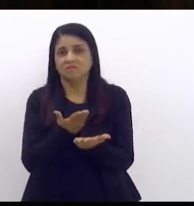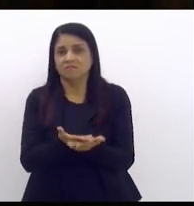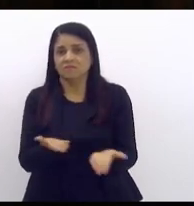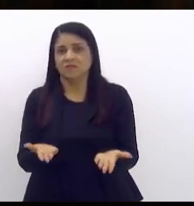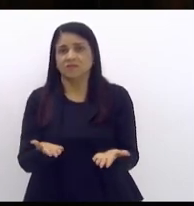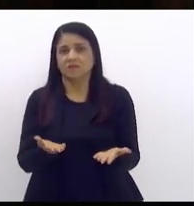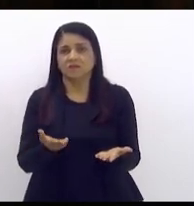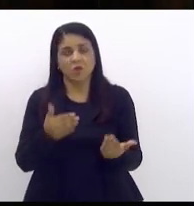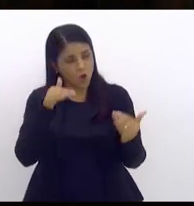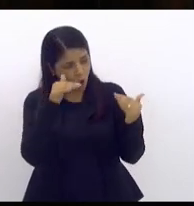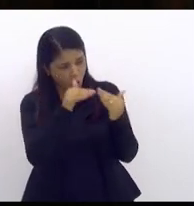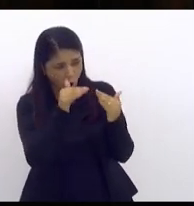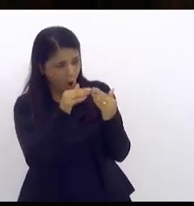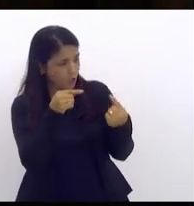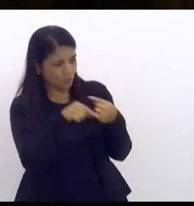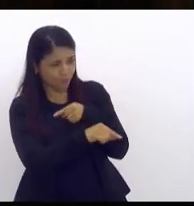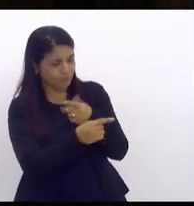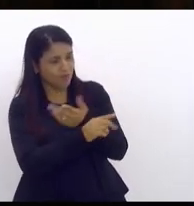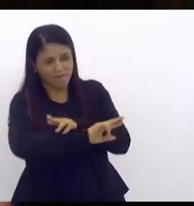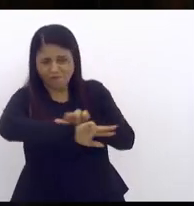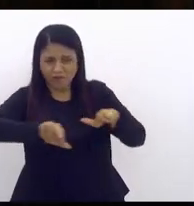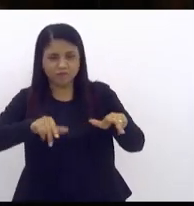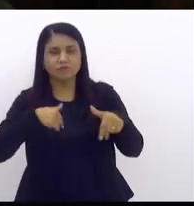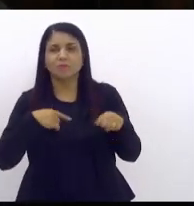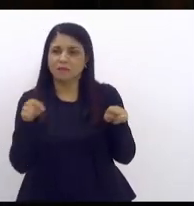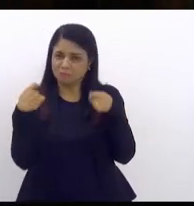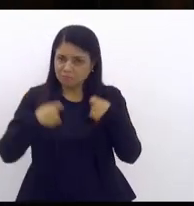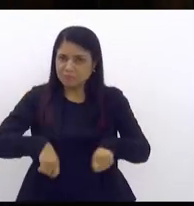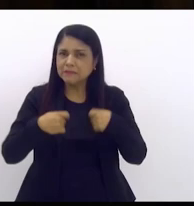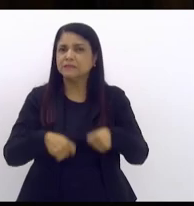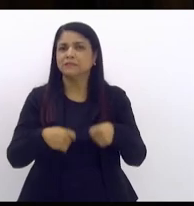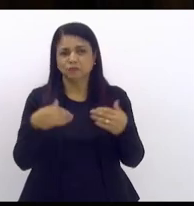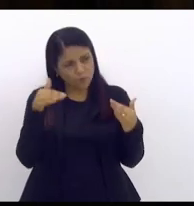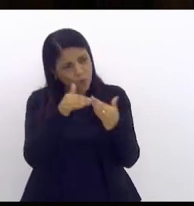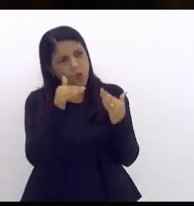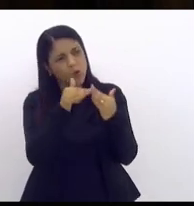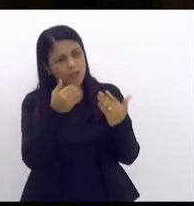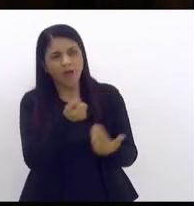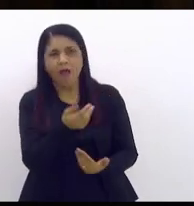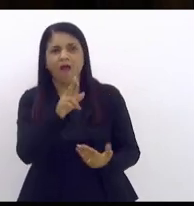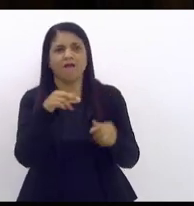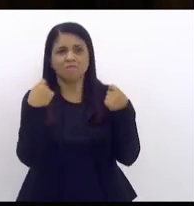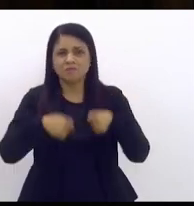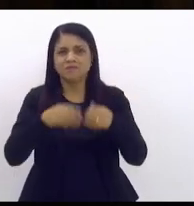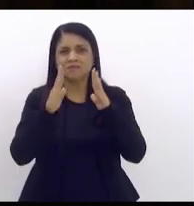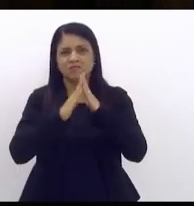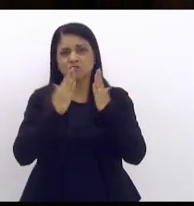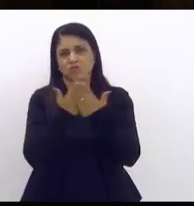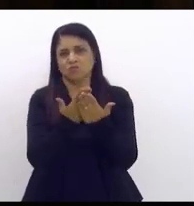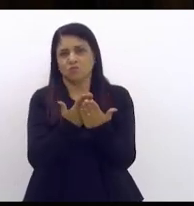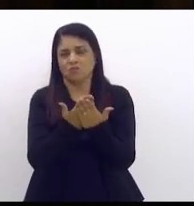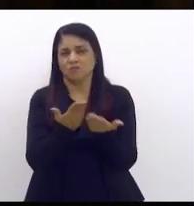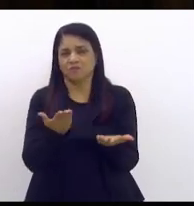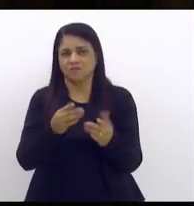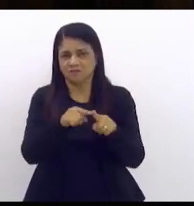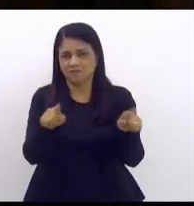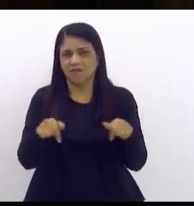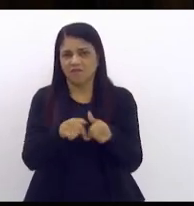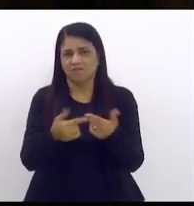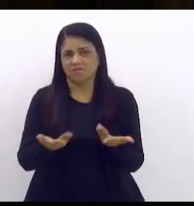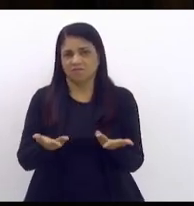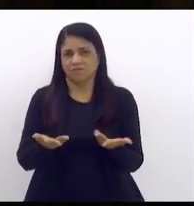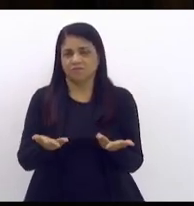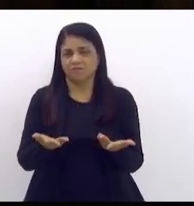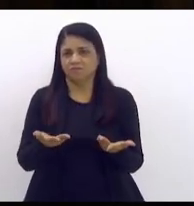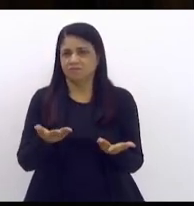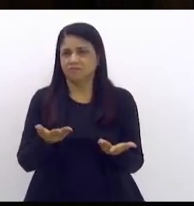em nada, Yuri, mas dar ar-condicionado dentro de sala de aula, pô. Pelo amor de Deus. Mas é